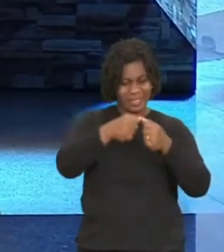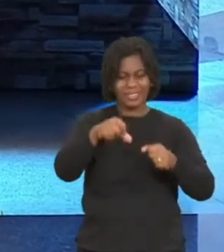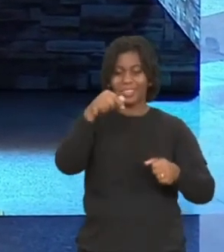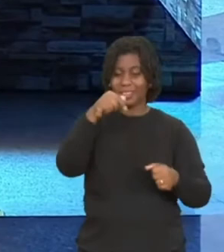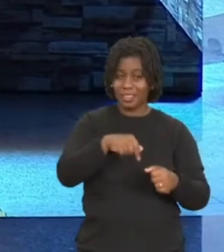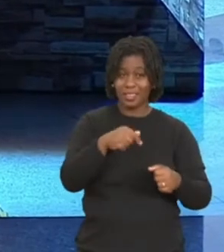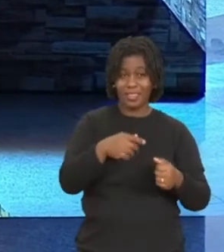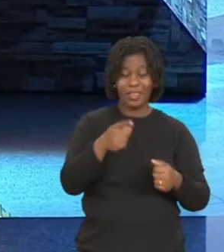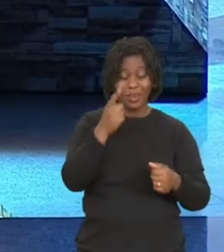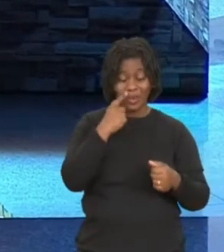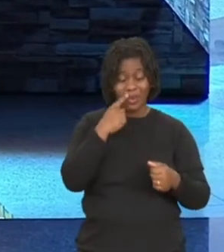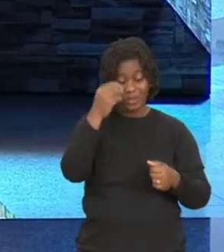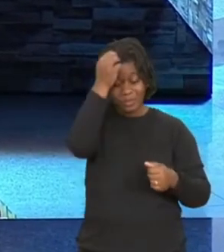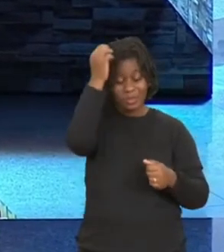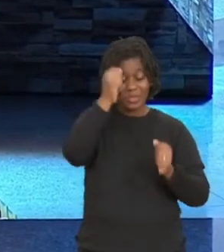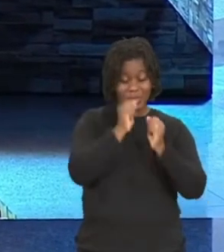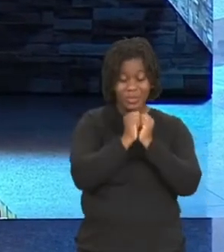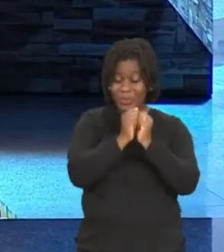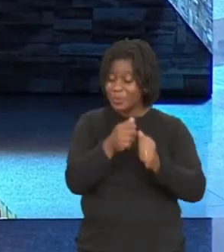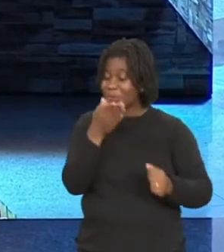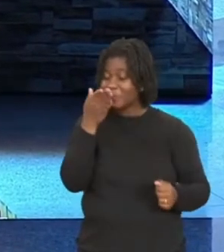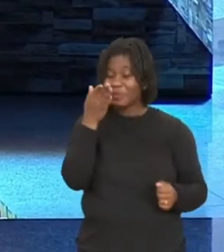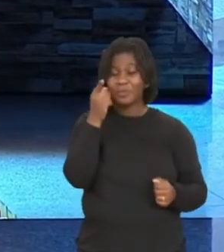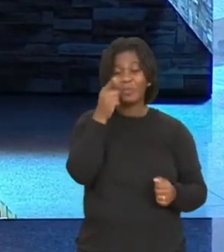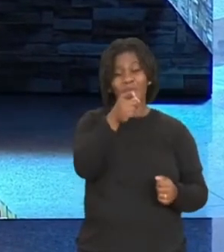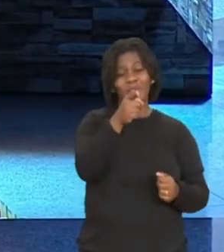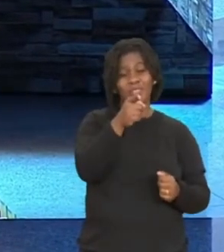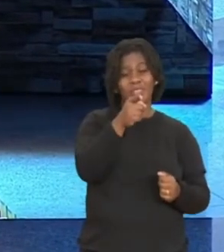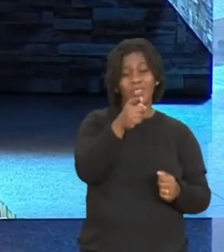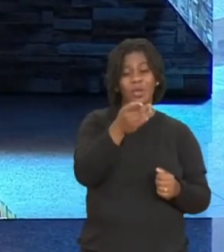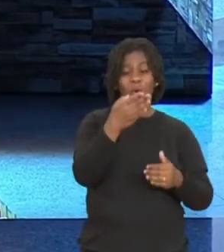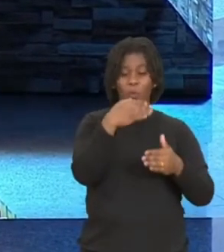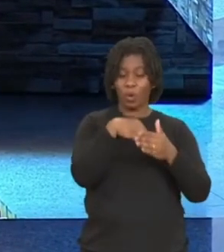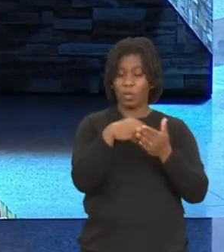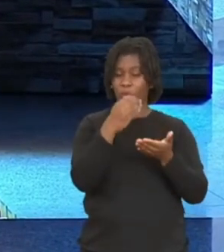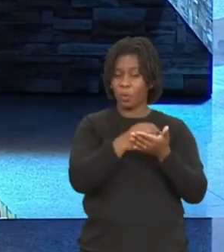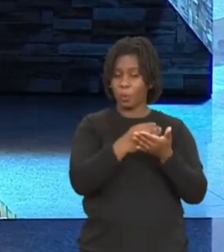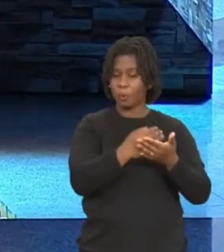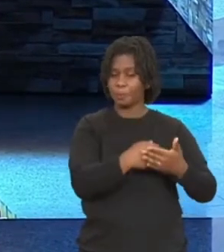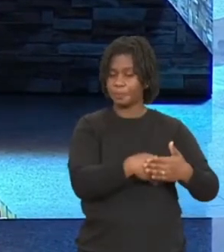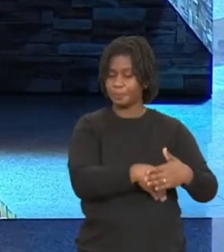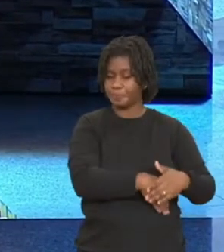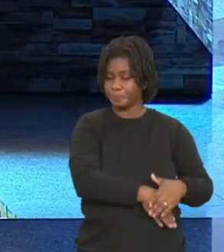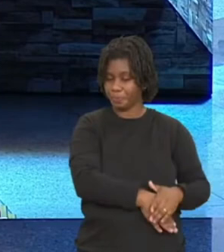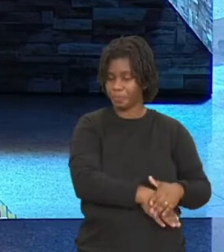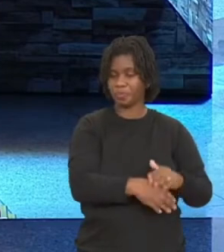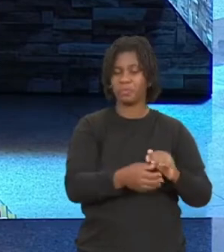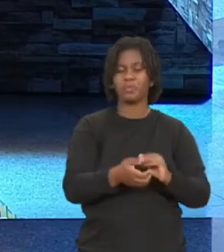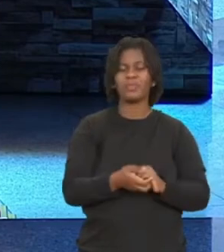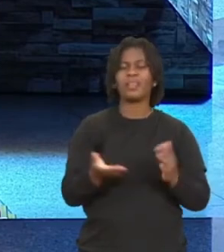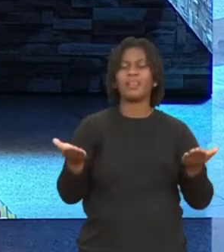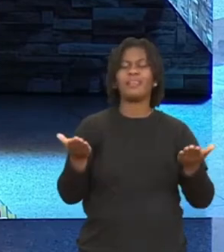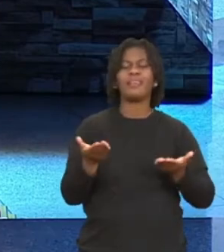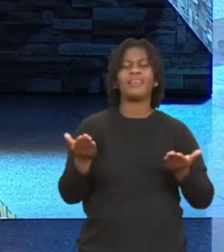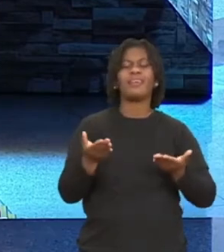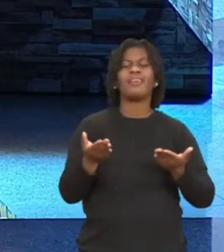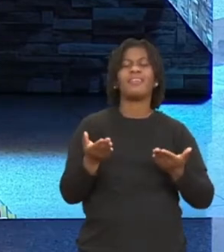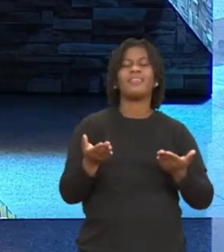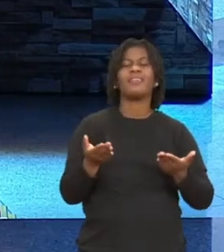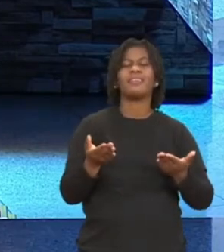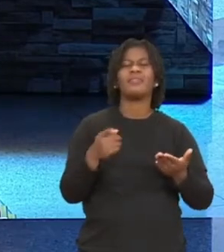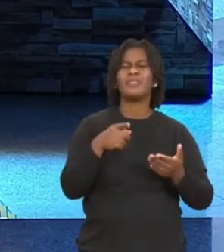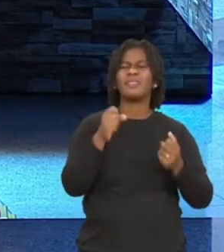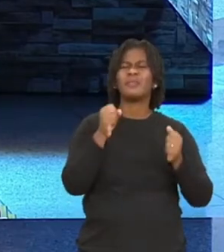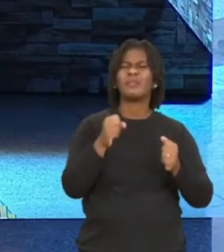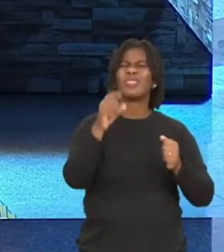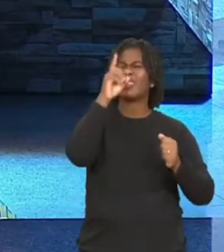Olha ele aí contigo. Guarde seu copinho. E agora você